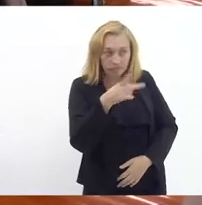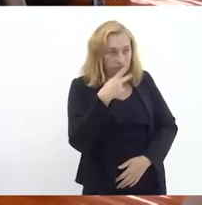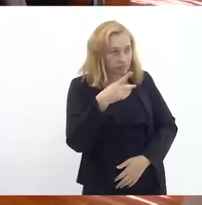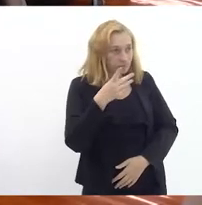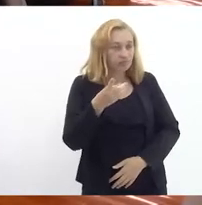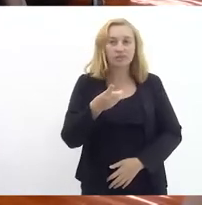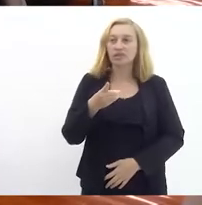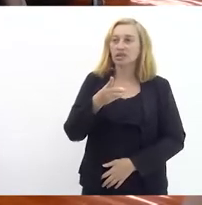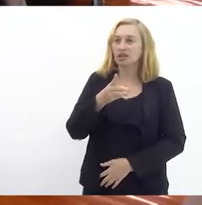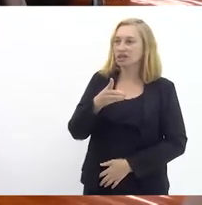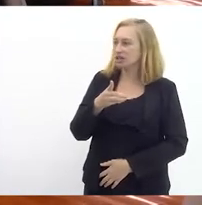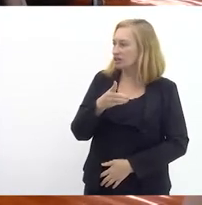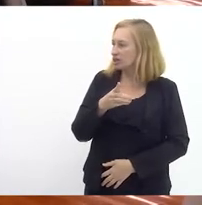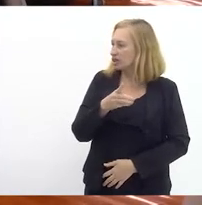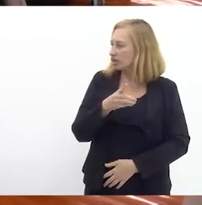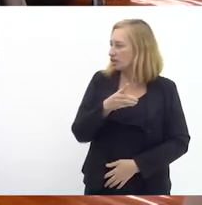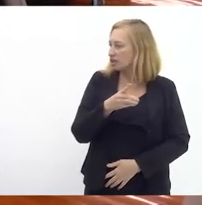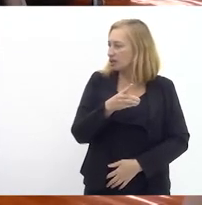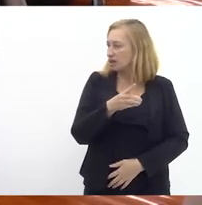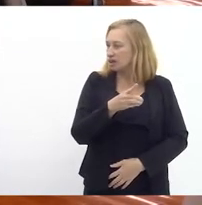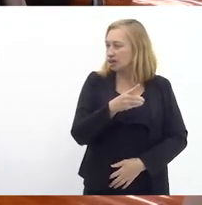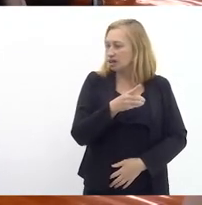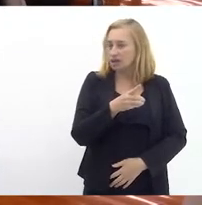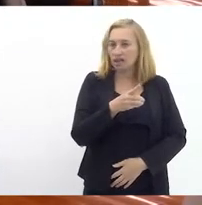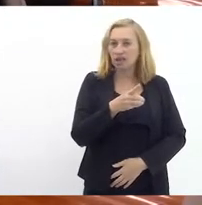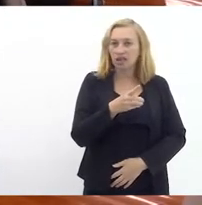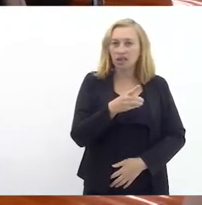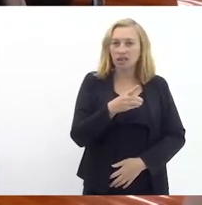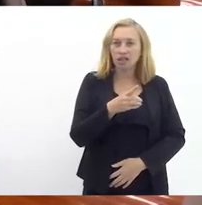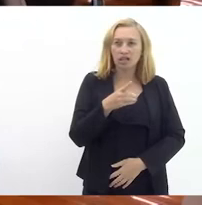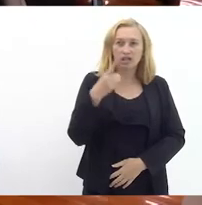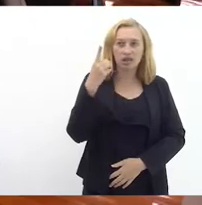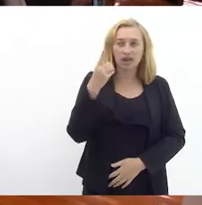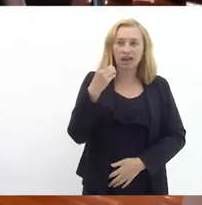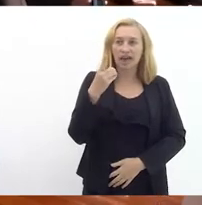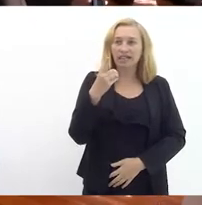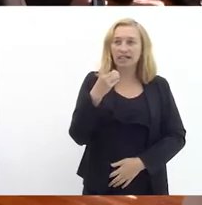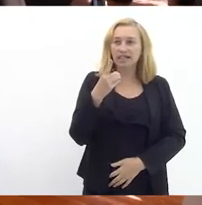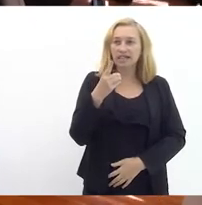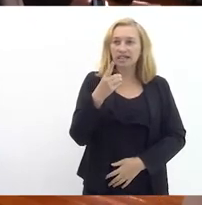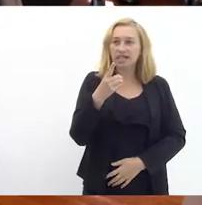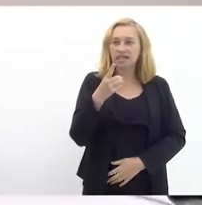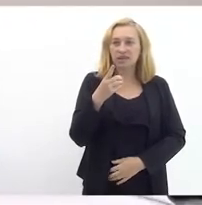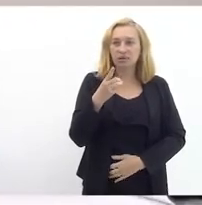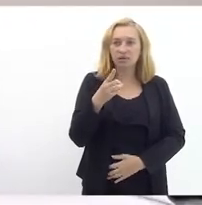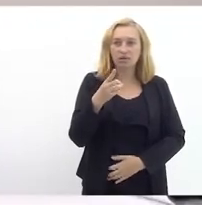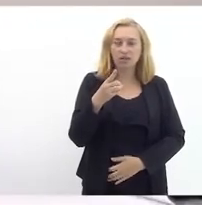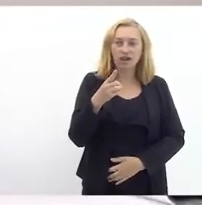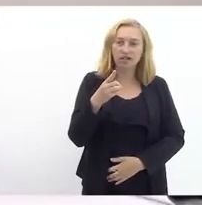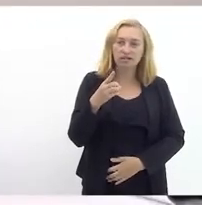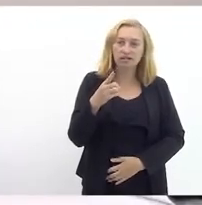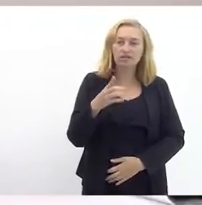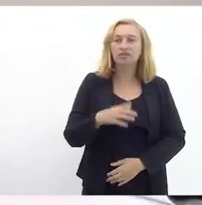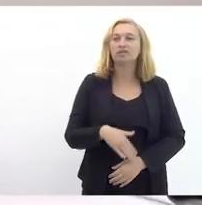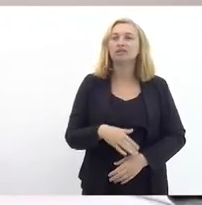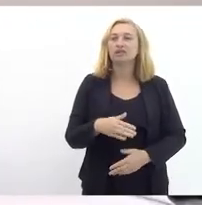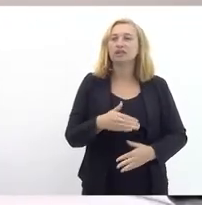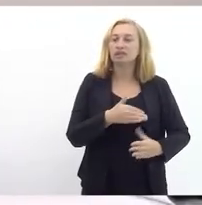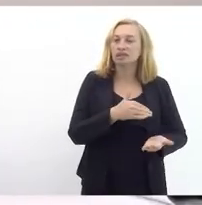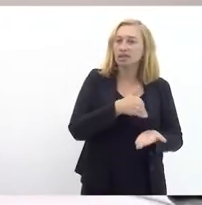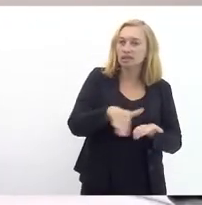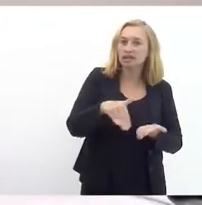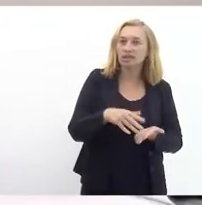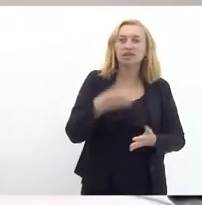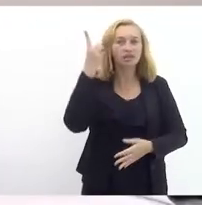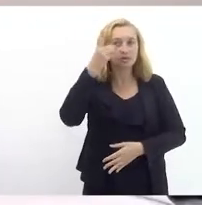deputado Dionísio Lins. A Sueli já está fazendo ali as anotações, né, Sueli? Para fazer o encaminhamento, para que o deputado